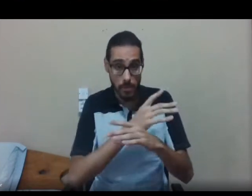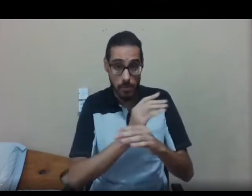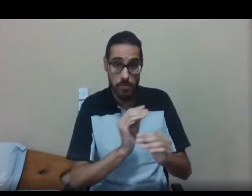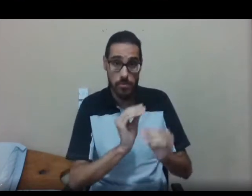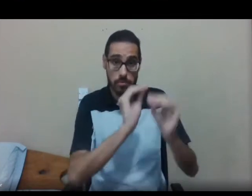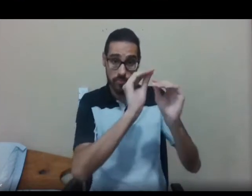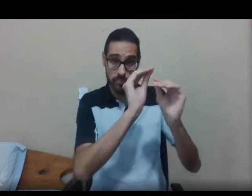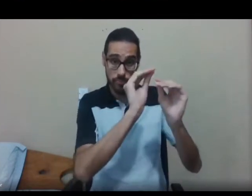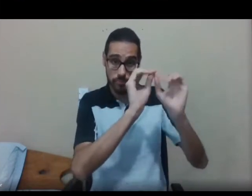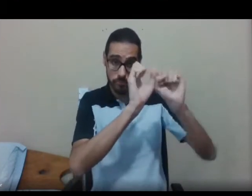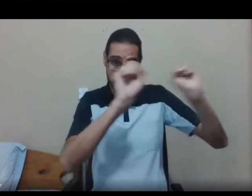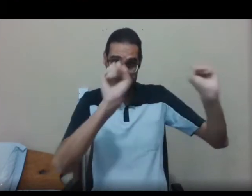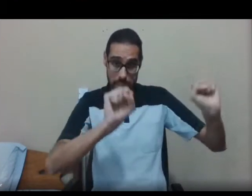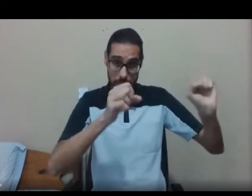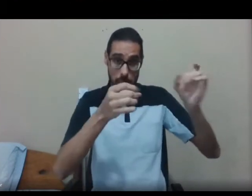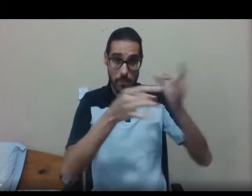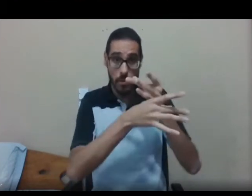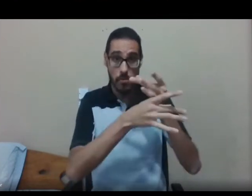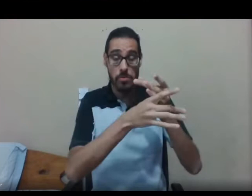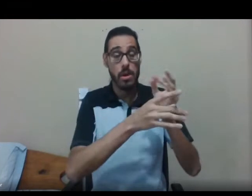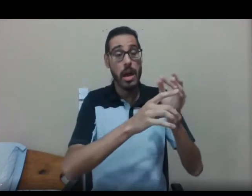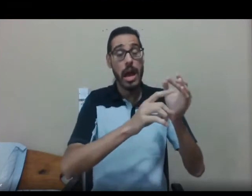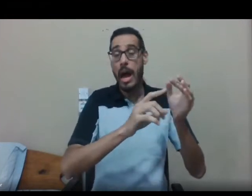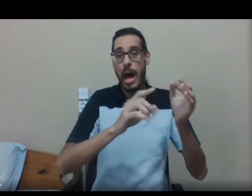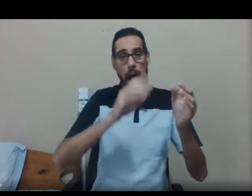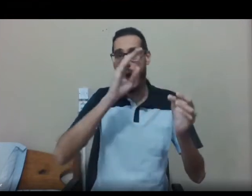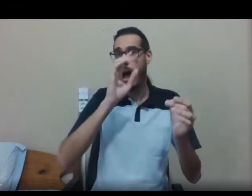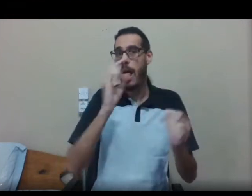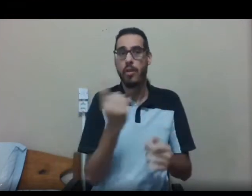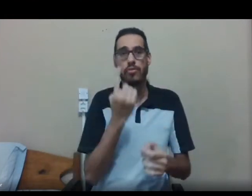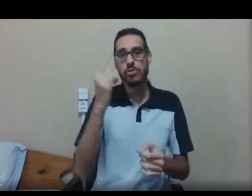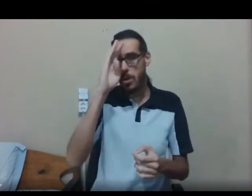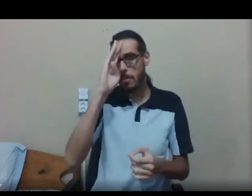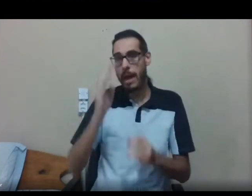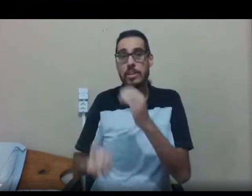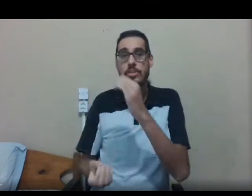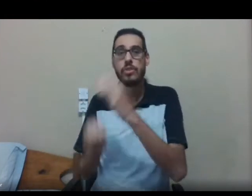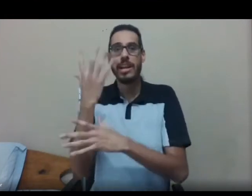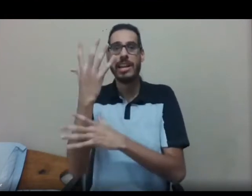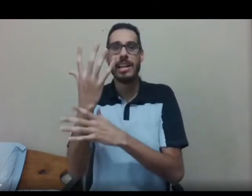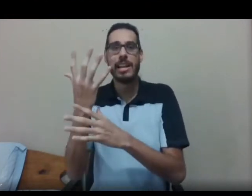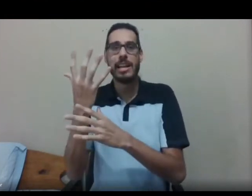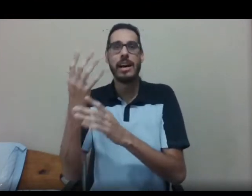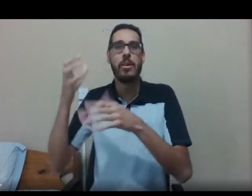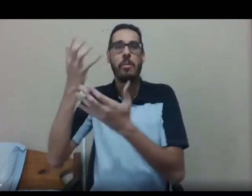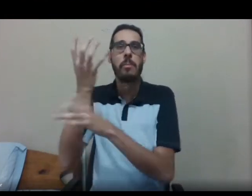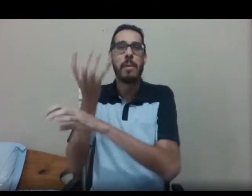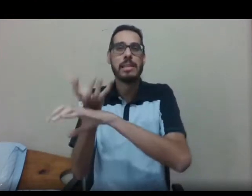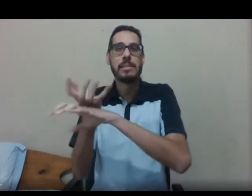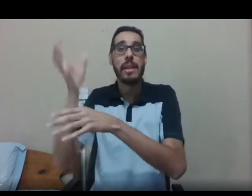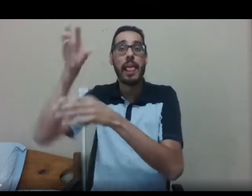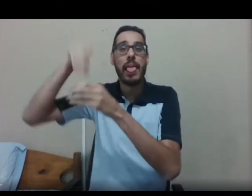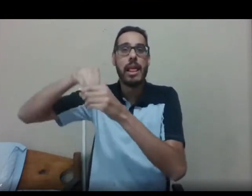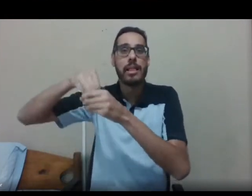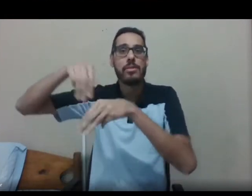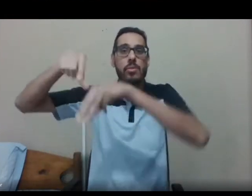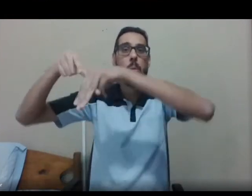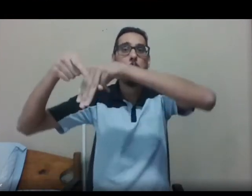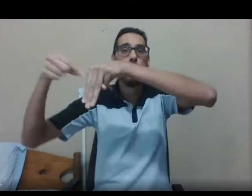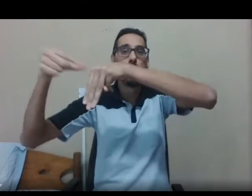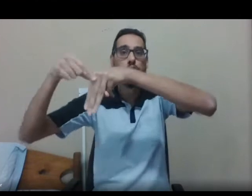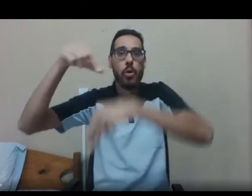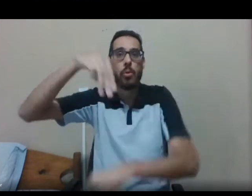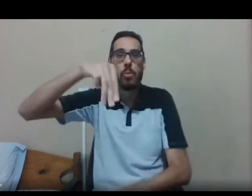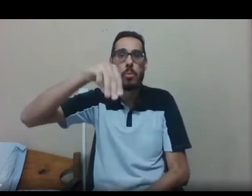estavam preocupados porque gostaria já de começar a trabalhar nessas disciplinas. Então a gente já até